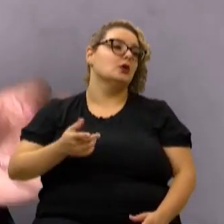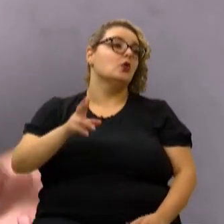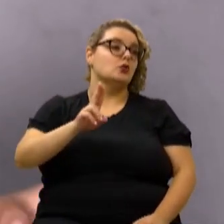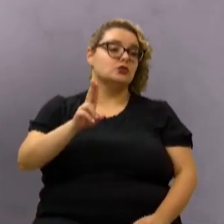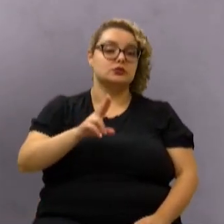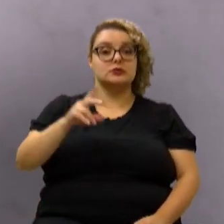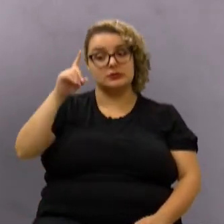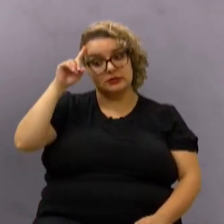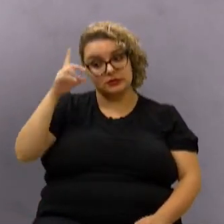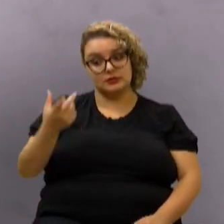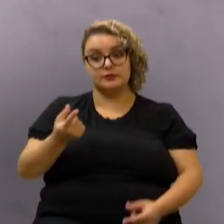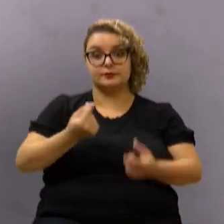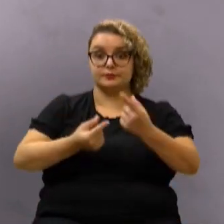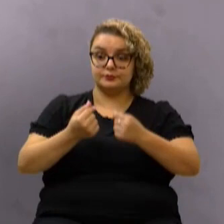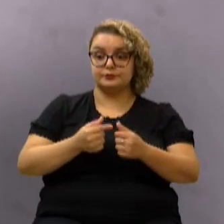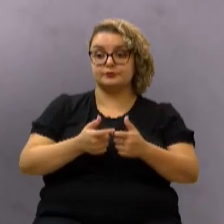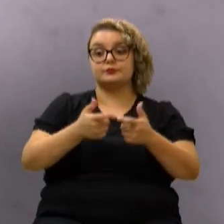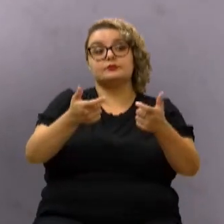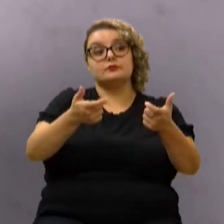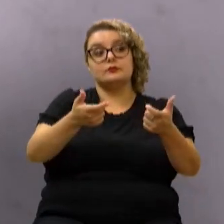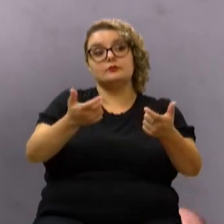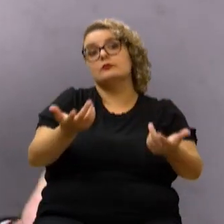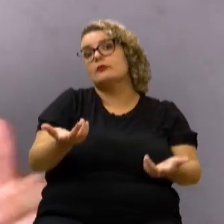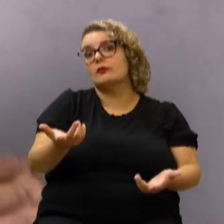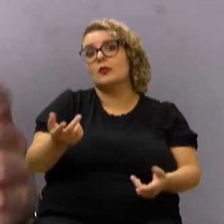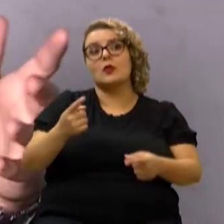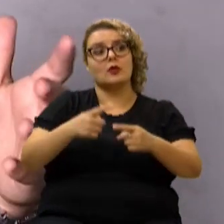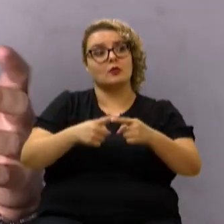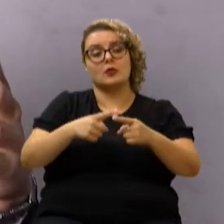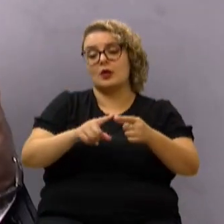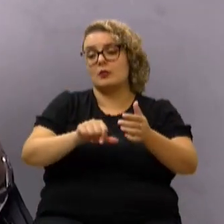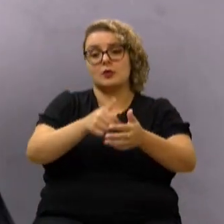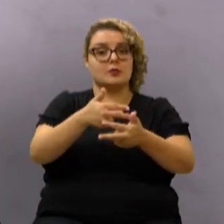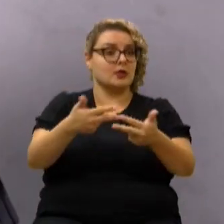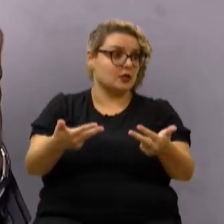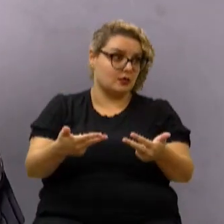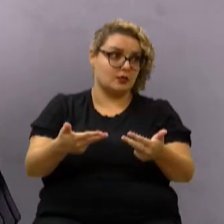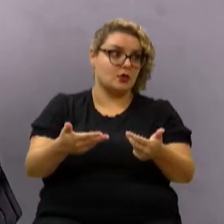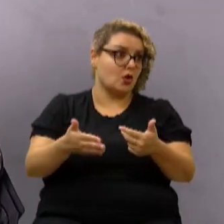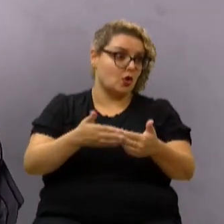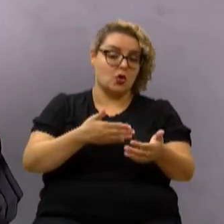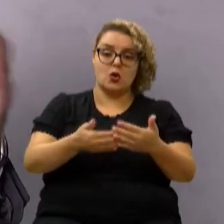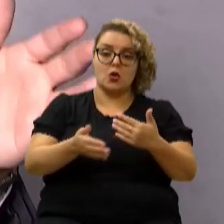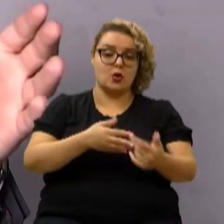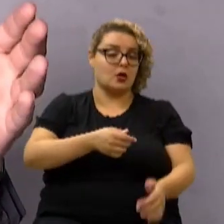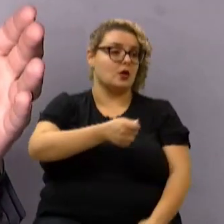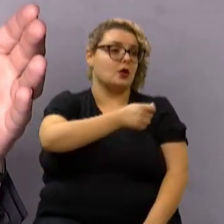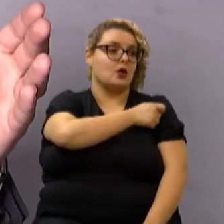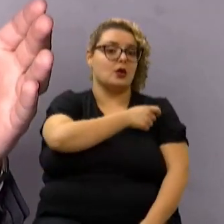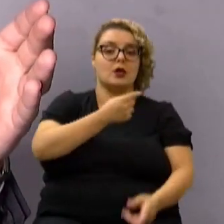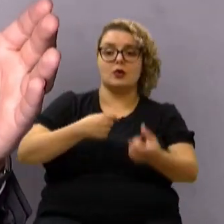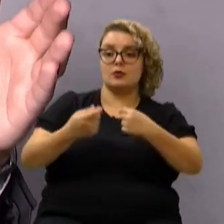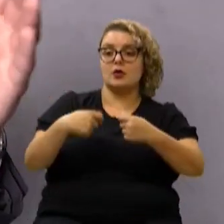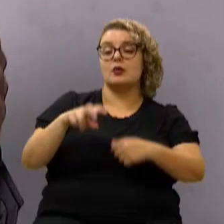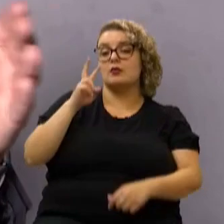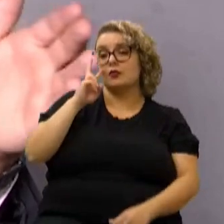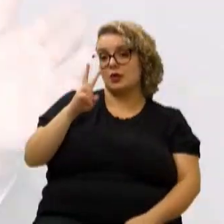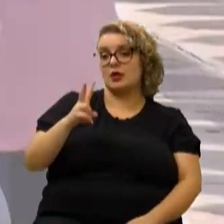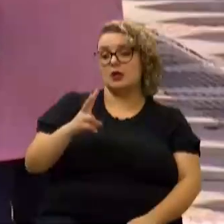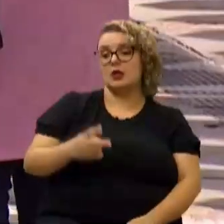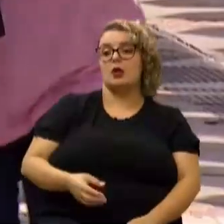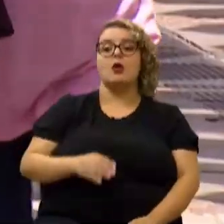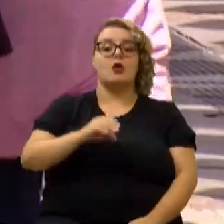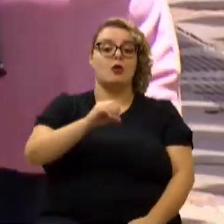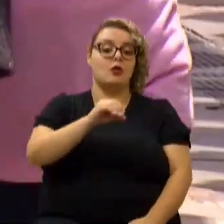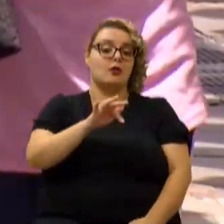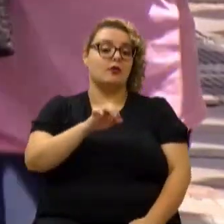acabam se usando dessa data para colocarem preços maiores, porque é a primeira coisinha lá que qualquer aluno